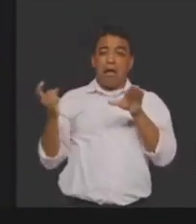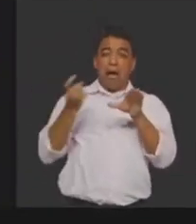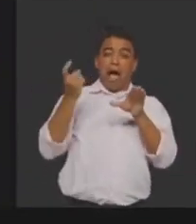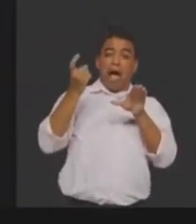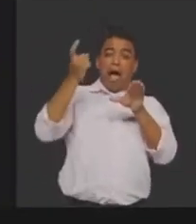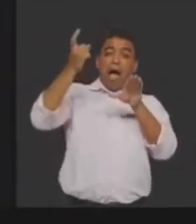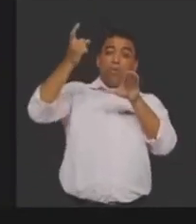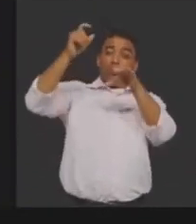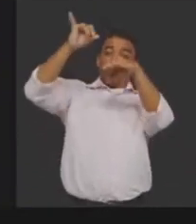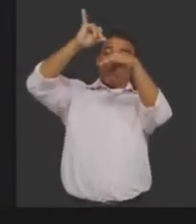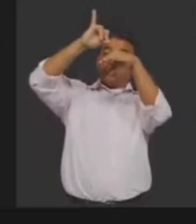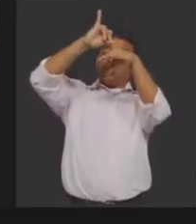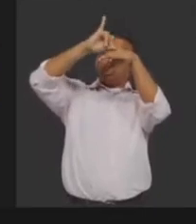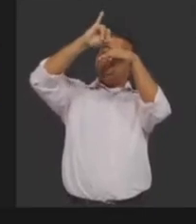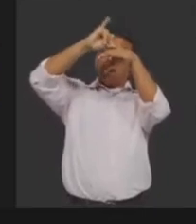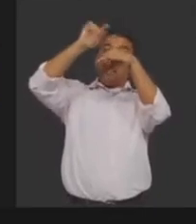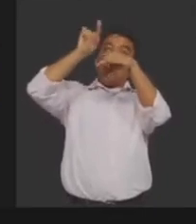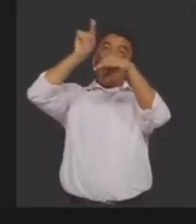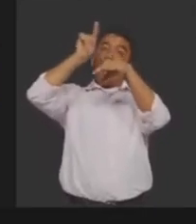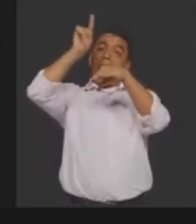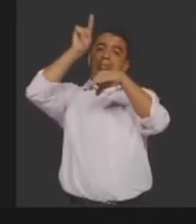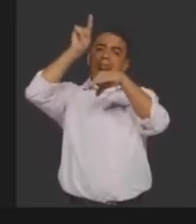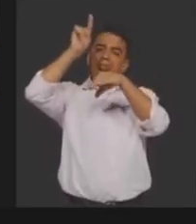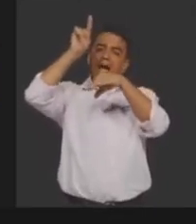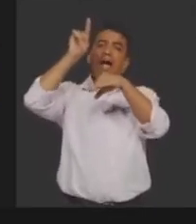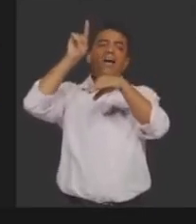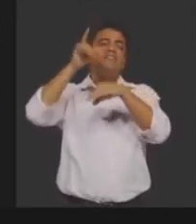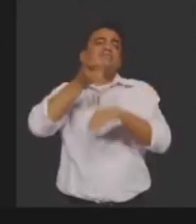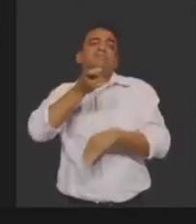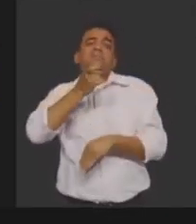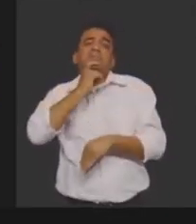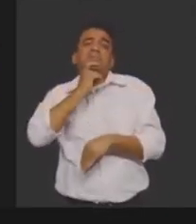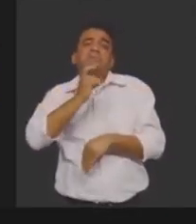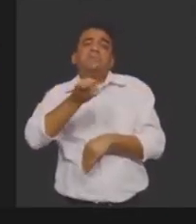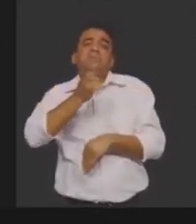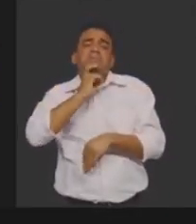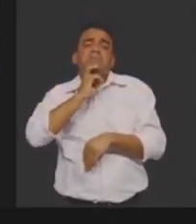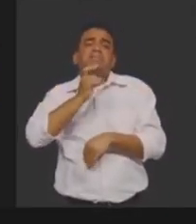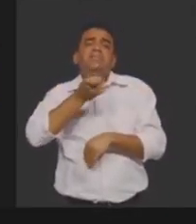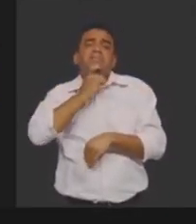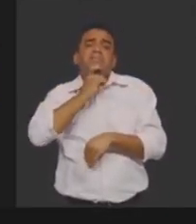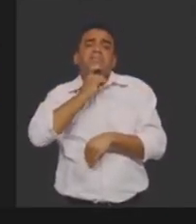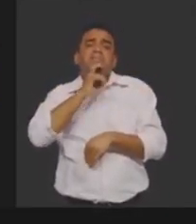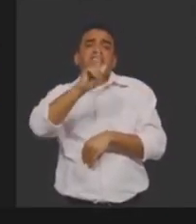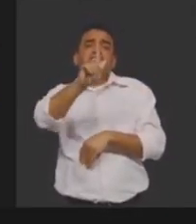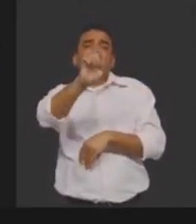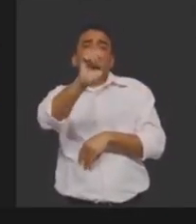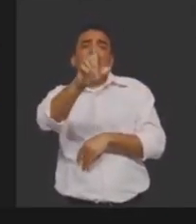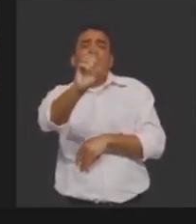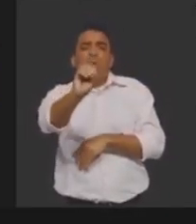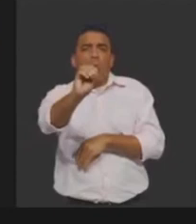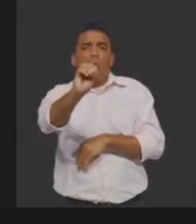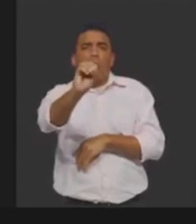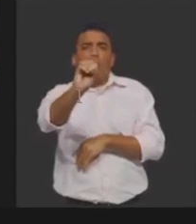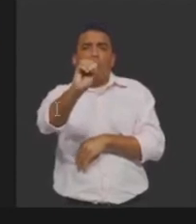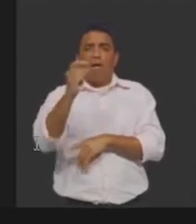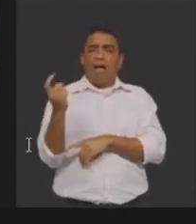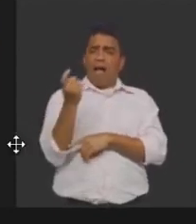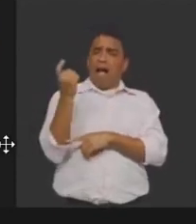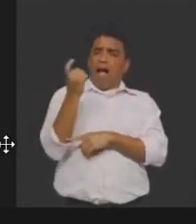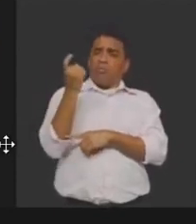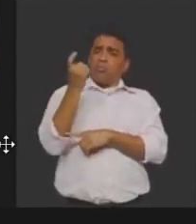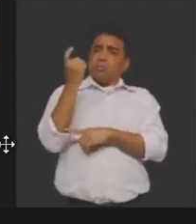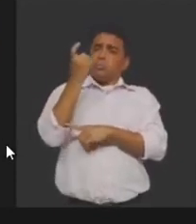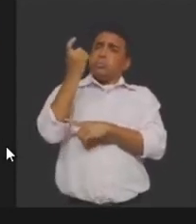aqui nessa grande montanha, nesse grande pico, você tem a formação de gelo. Por quê? Quanto mais alto aqui, quanto mais